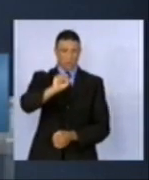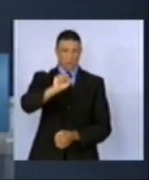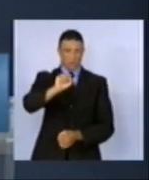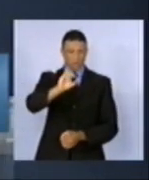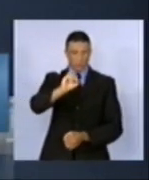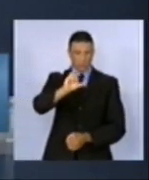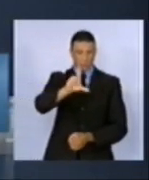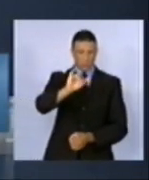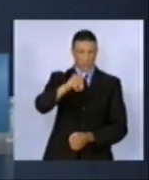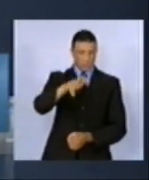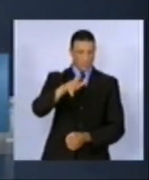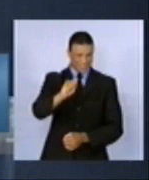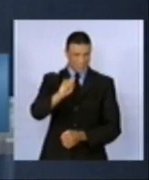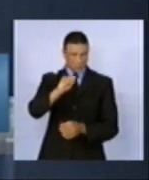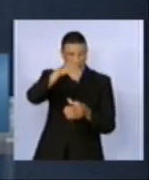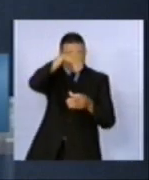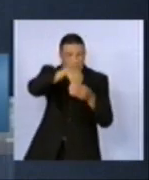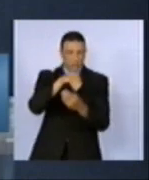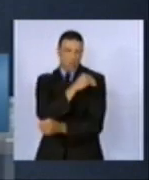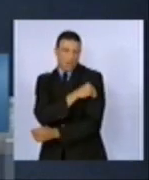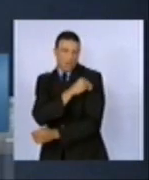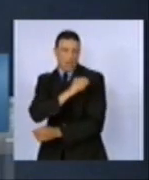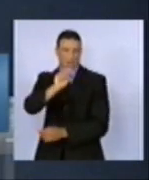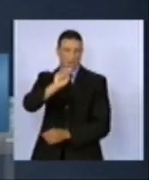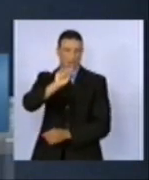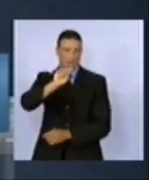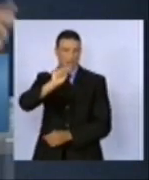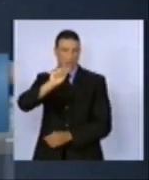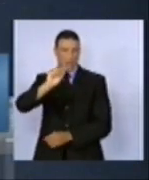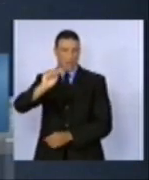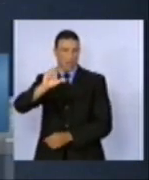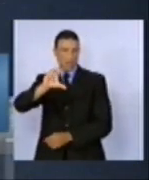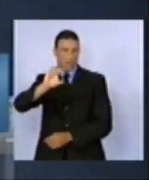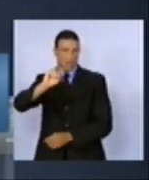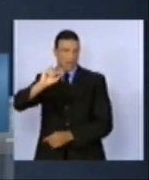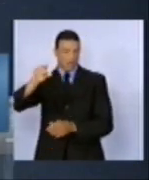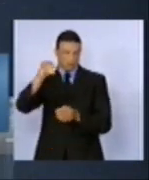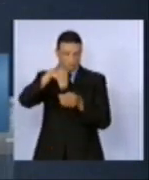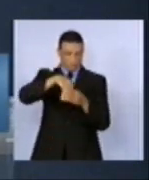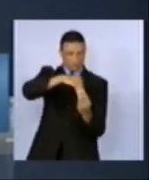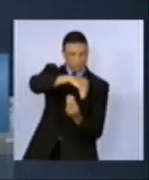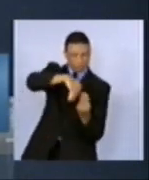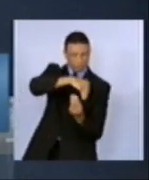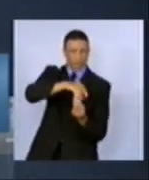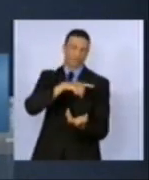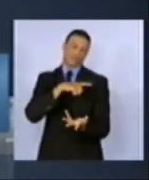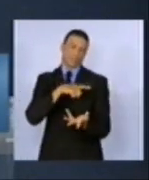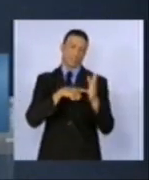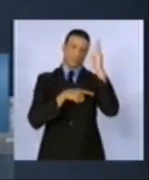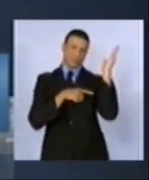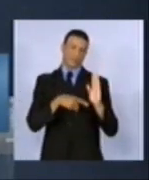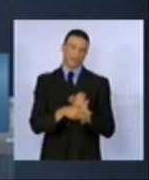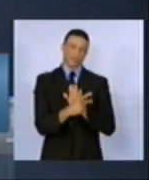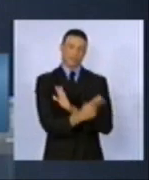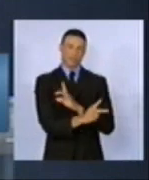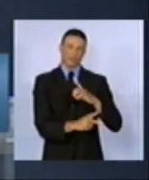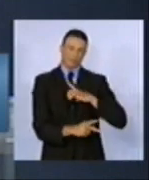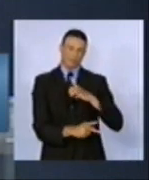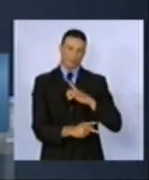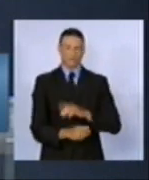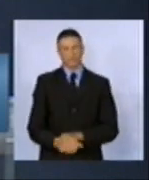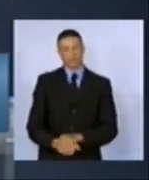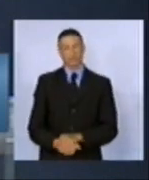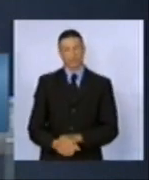Ok ah mais de 70% de emissões de gás efeito estufa está na fase agrícola se fase